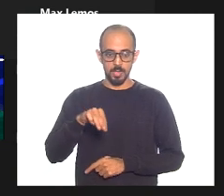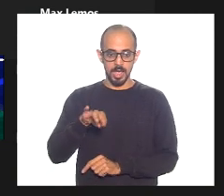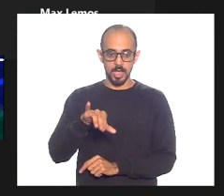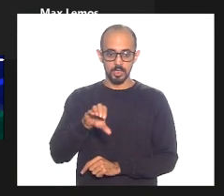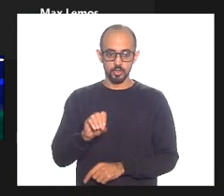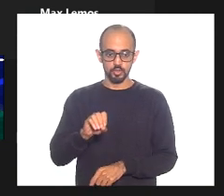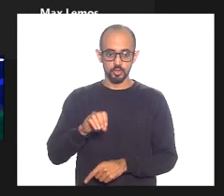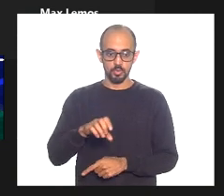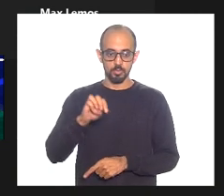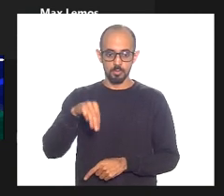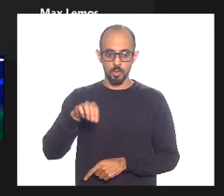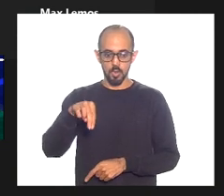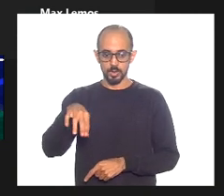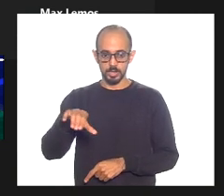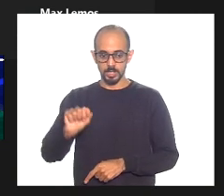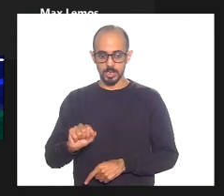Mônica,